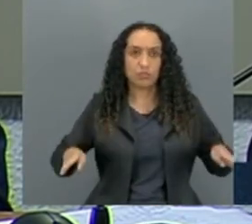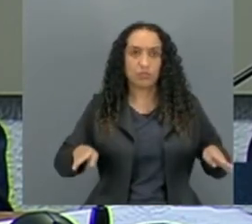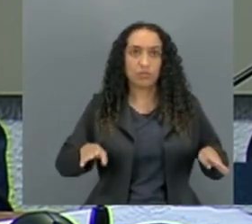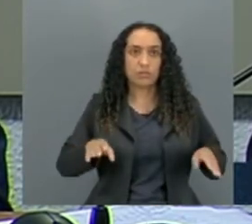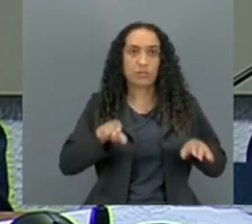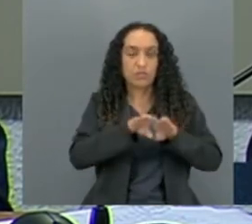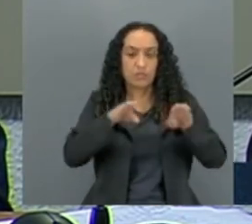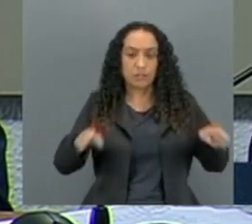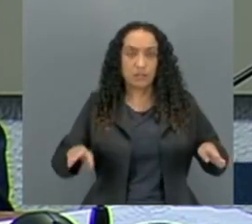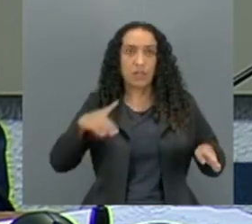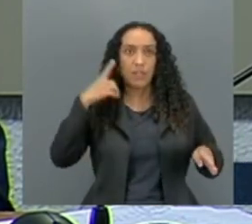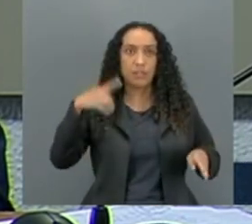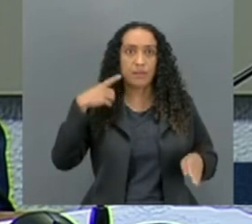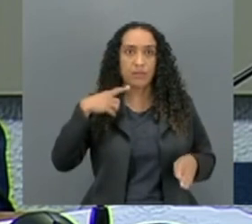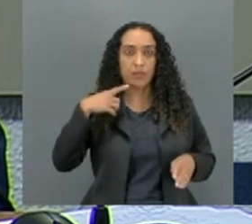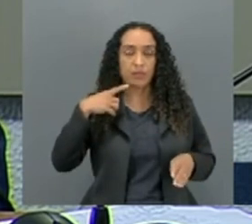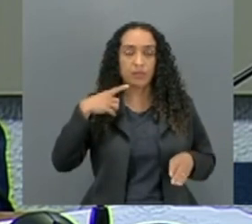deputado